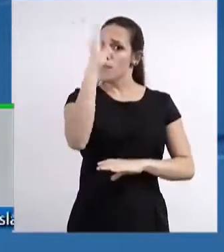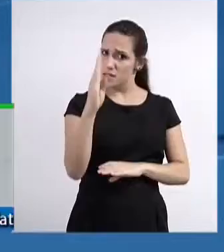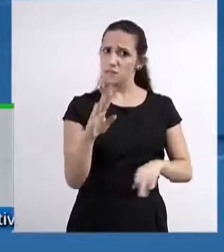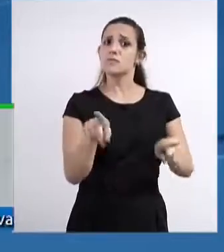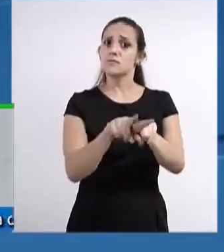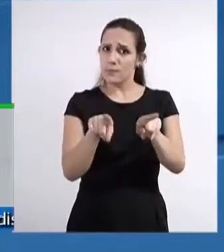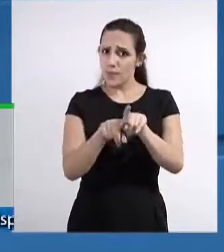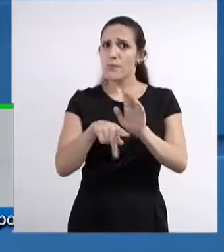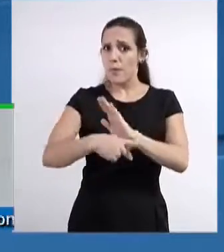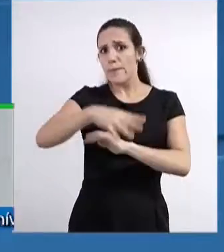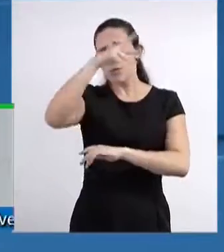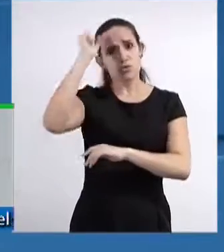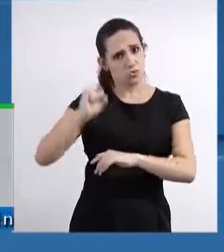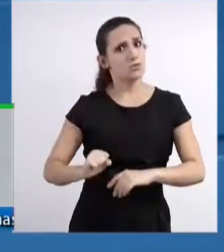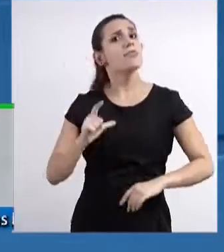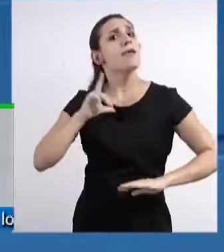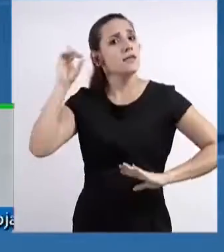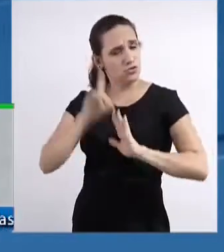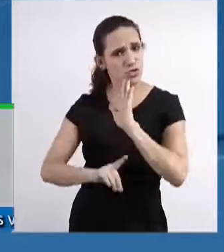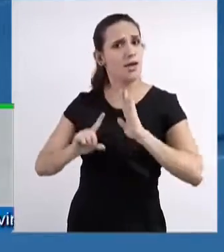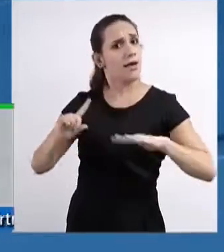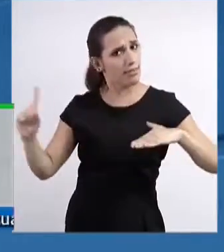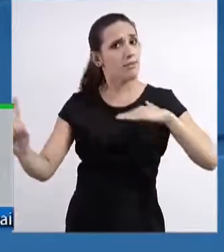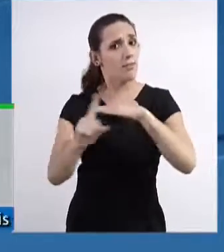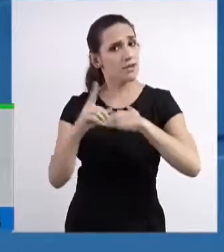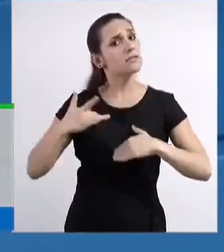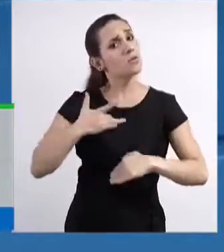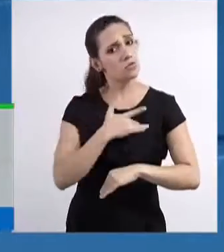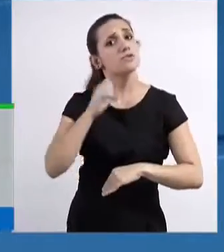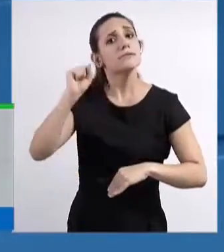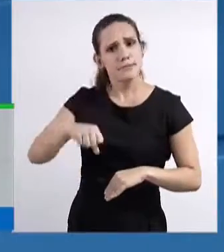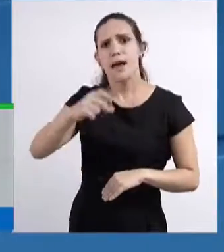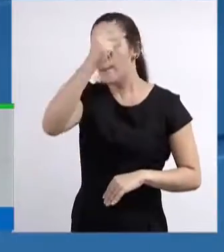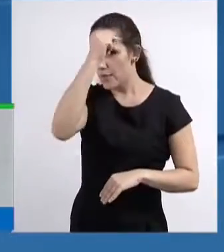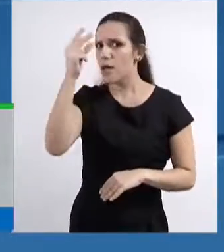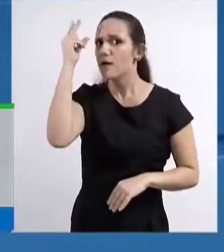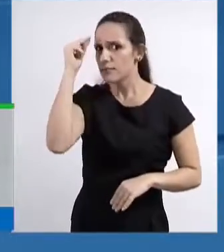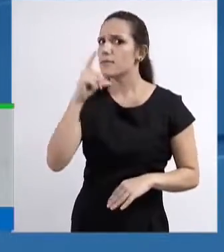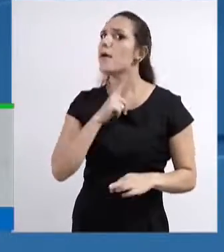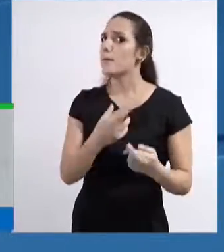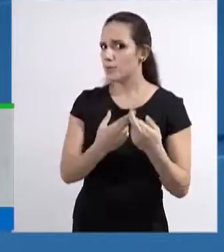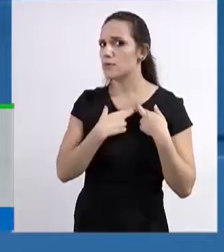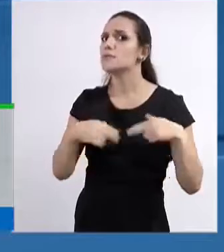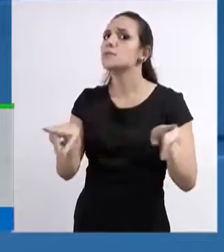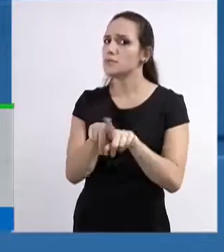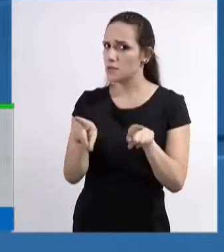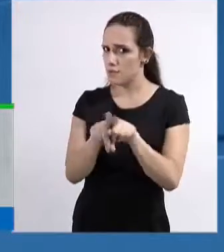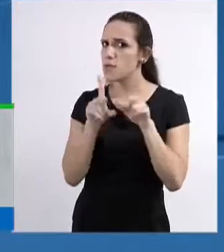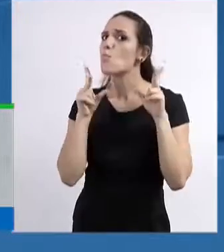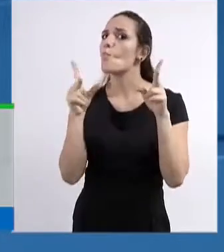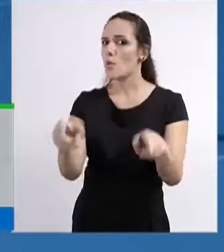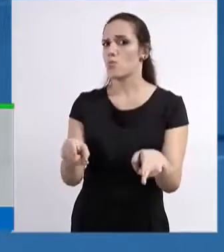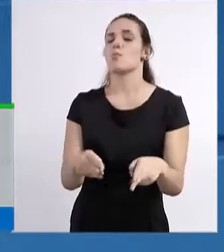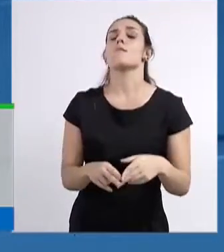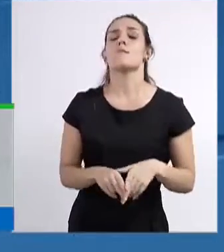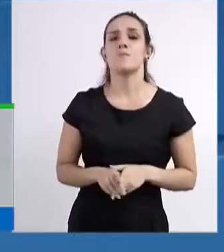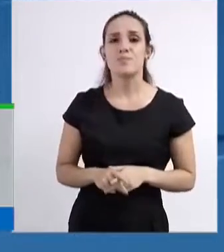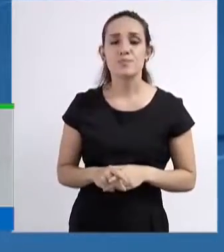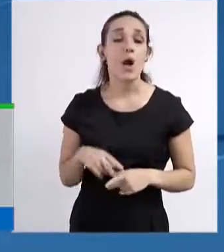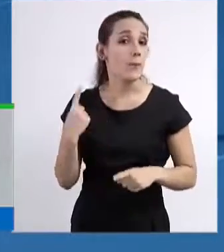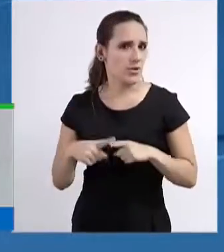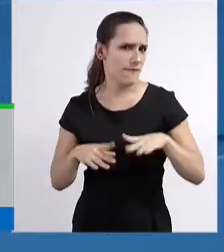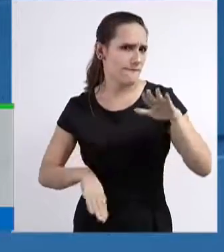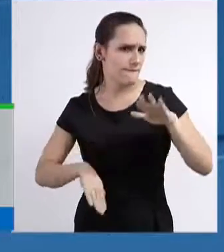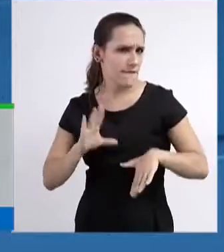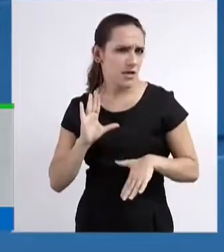têm o direito ao atendimento na saúde. Então, a prefeitura também tem a sua parcela de responsabilidade, né? Porque,